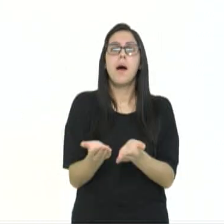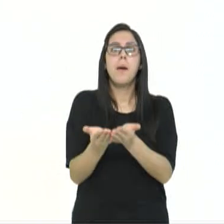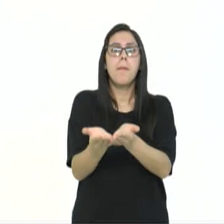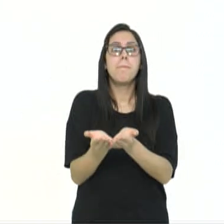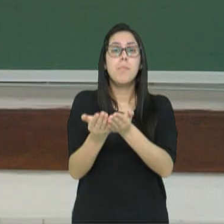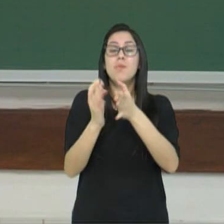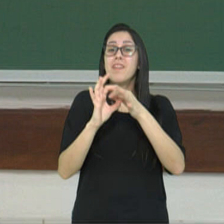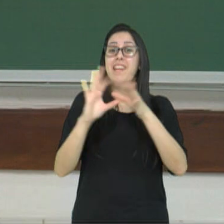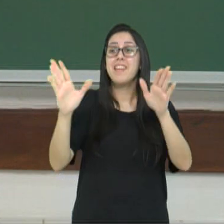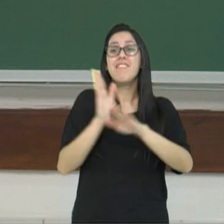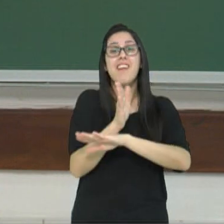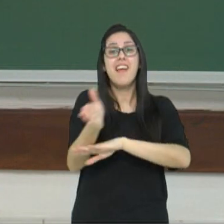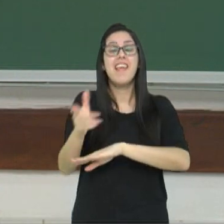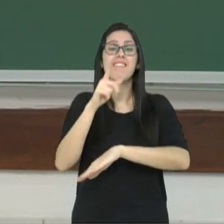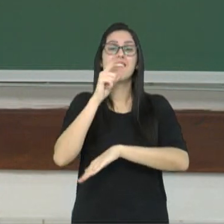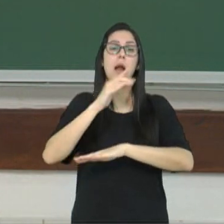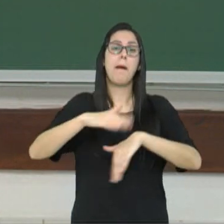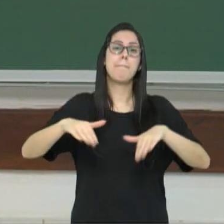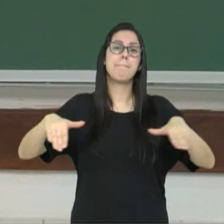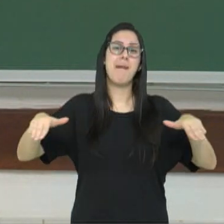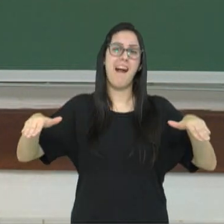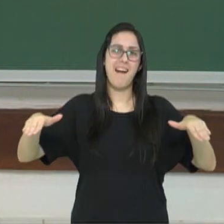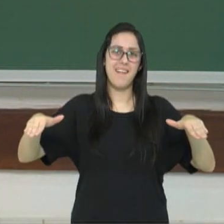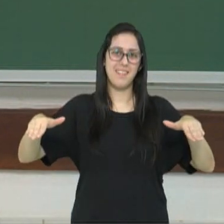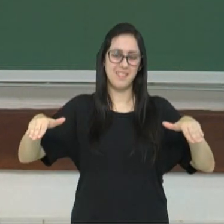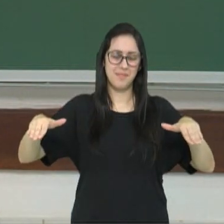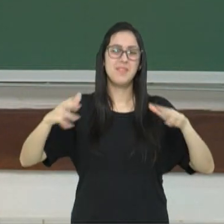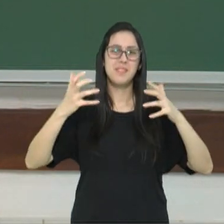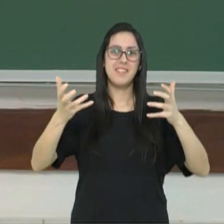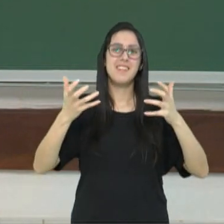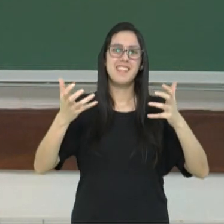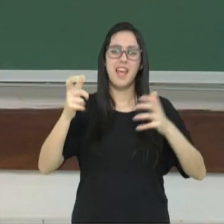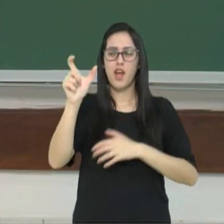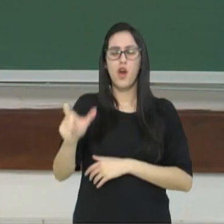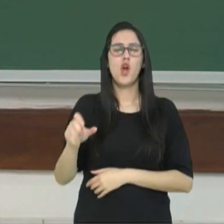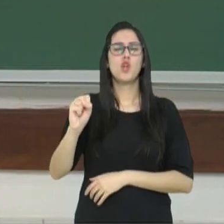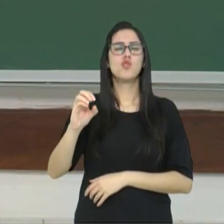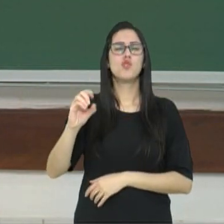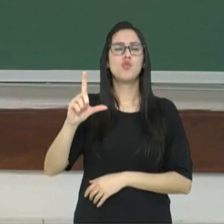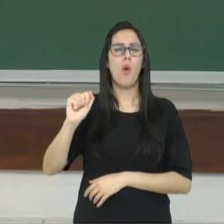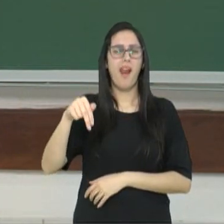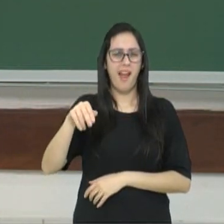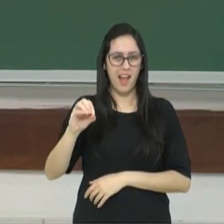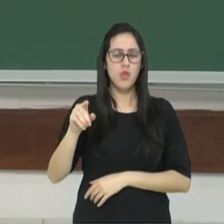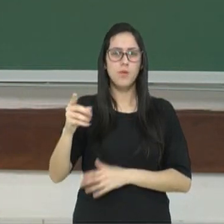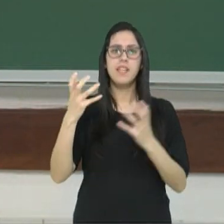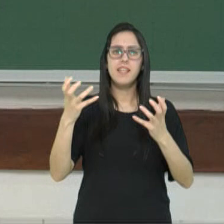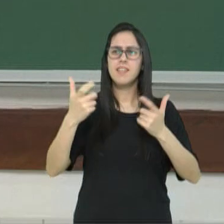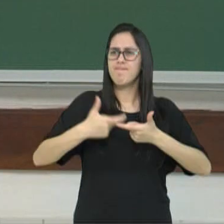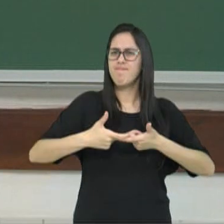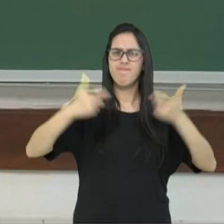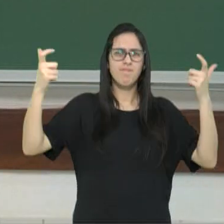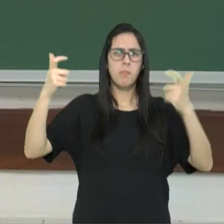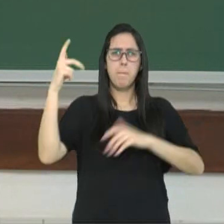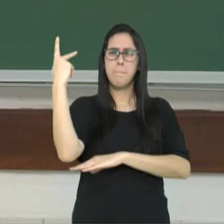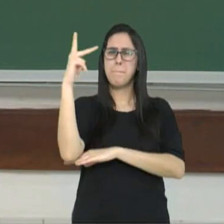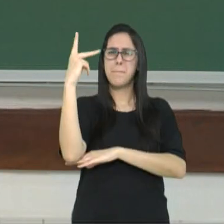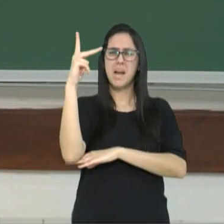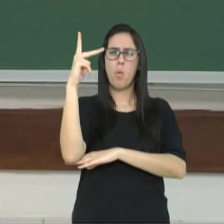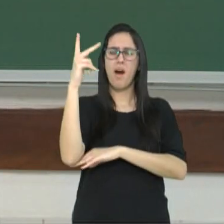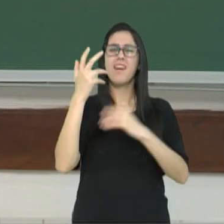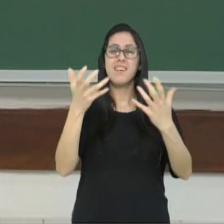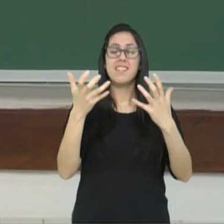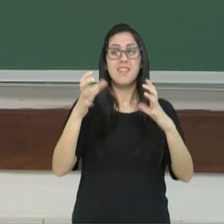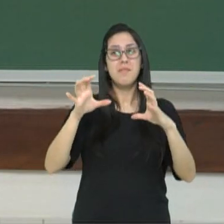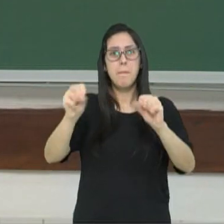ao Oceano Atlântico. Era tudo o que o Solano Lopes mais queria, aumentar o tamanho do Paraguai e conseguir um